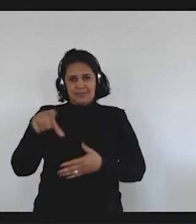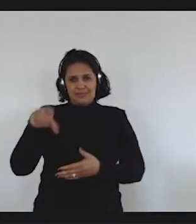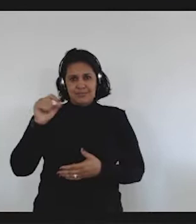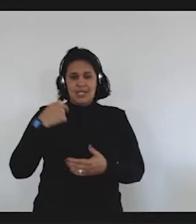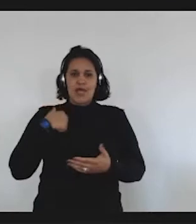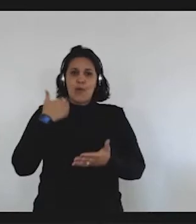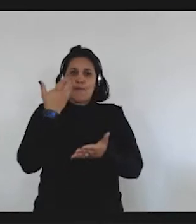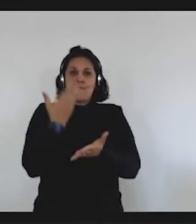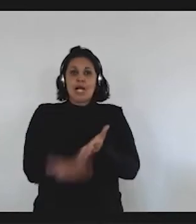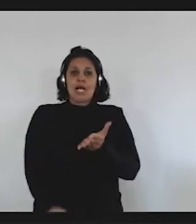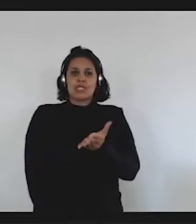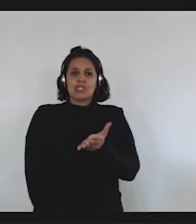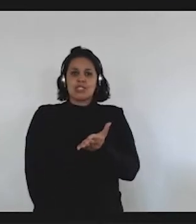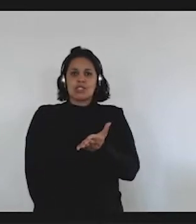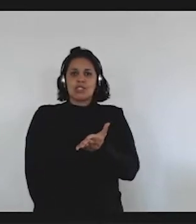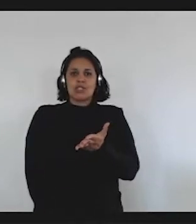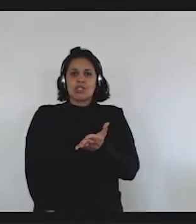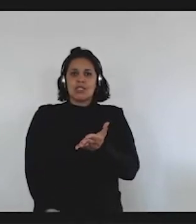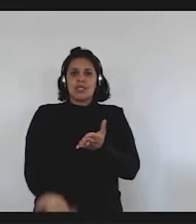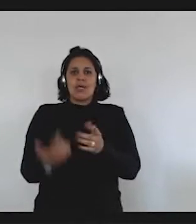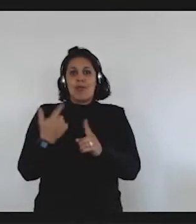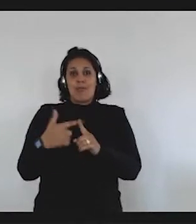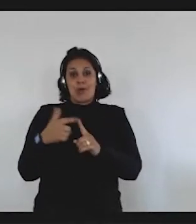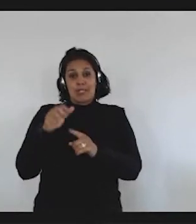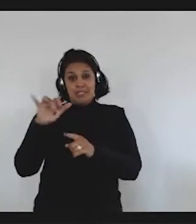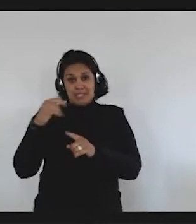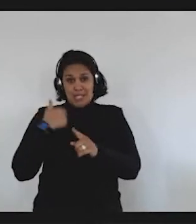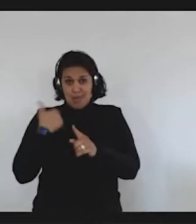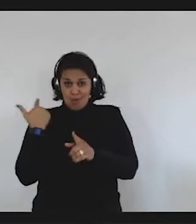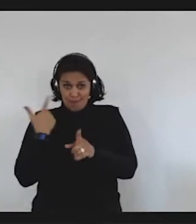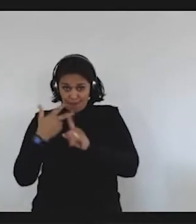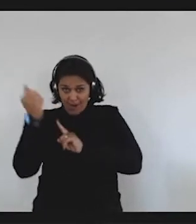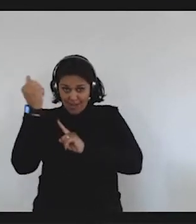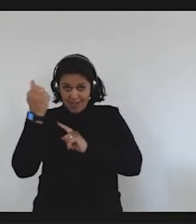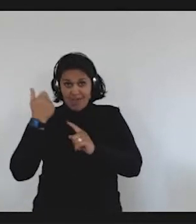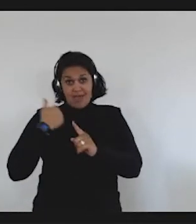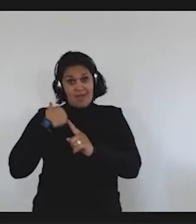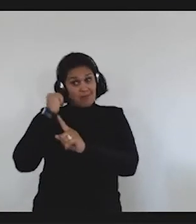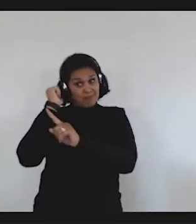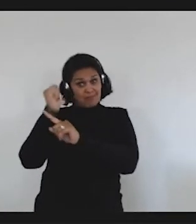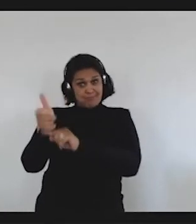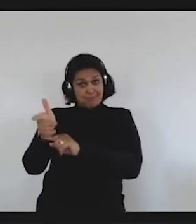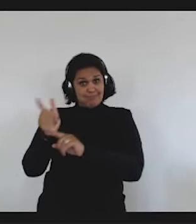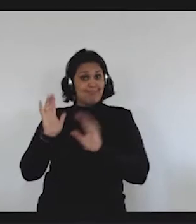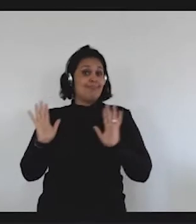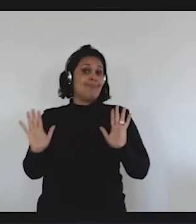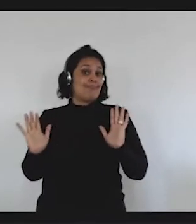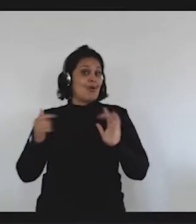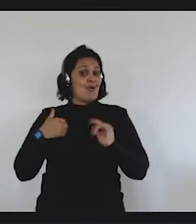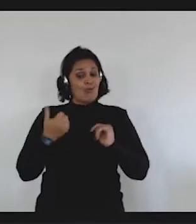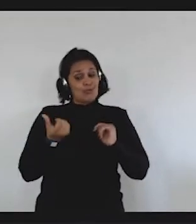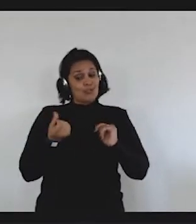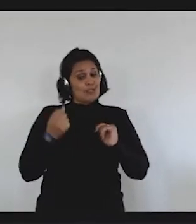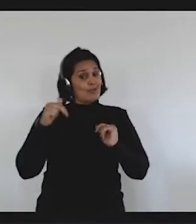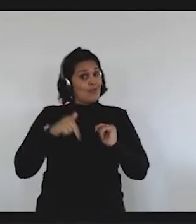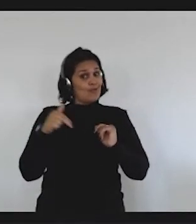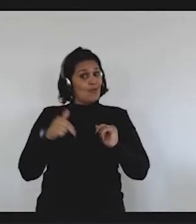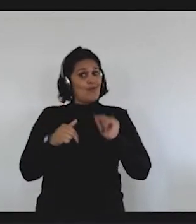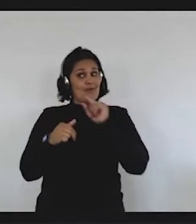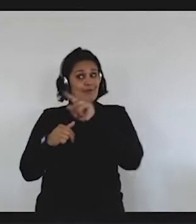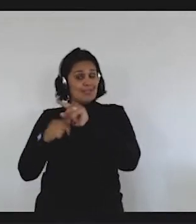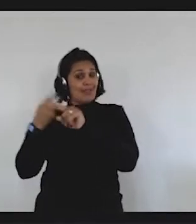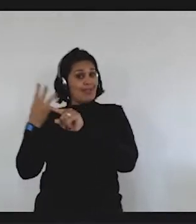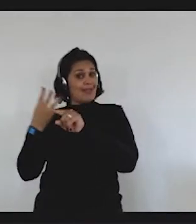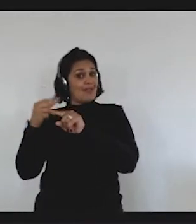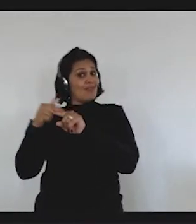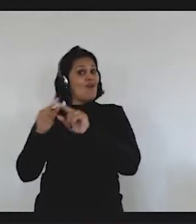a eleição, senão eu seria o mais novo, viu? Porque sou de 16 de novembro, Vossa Excelência é de dia 3 de